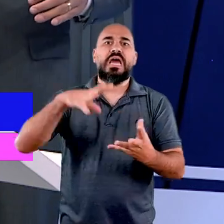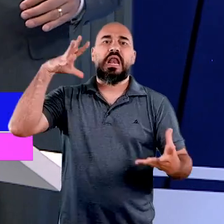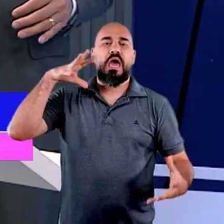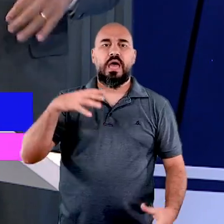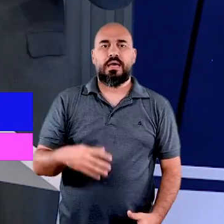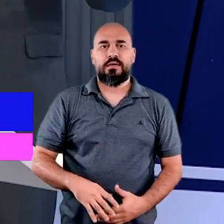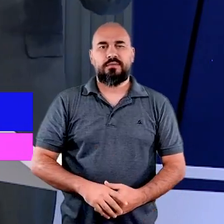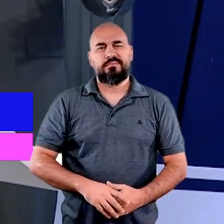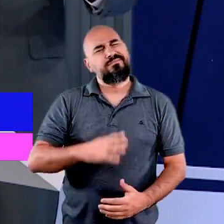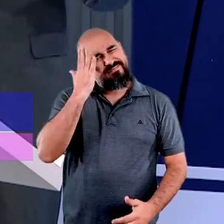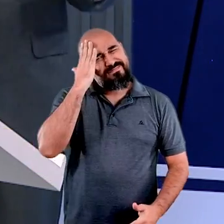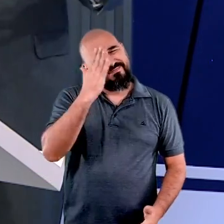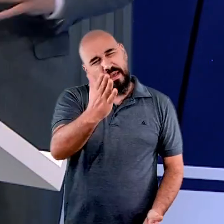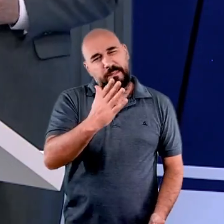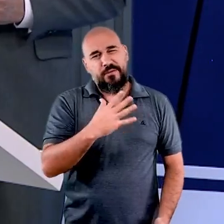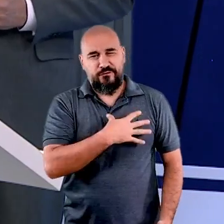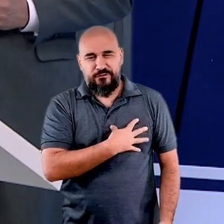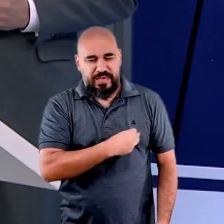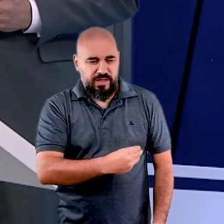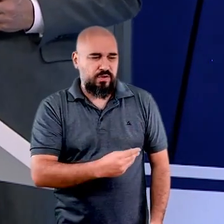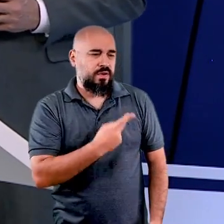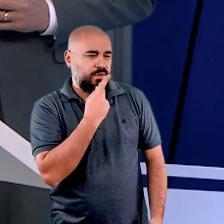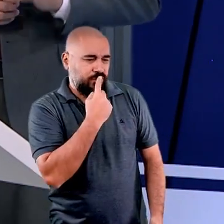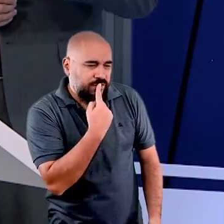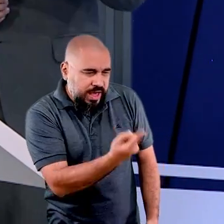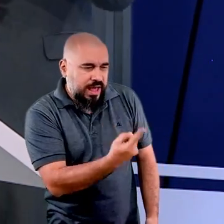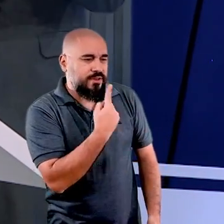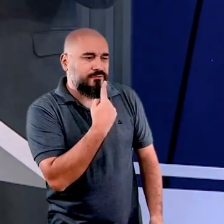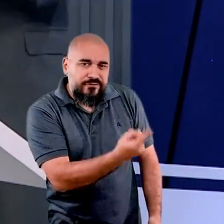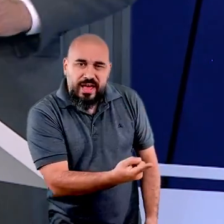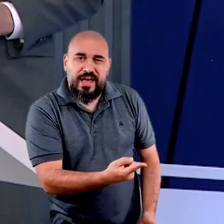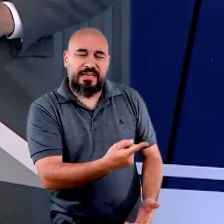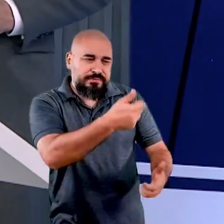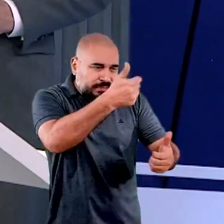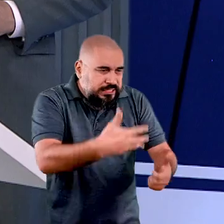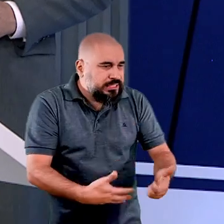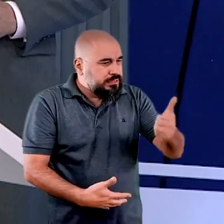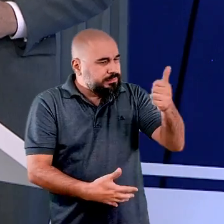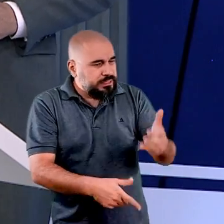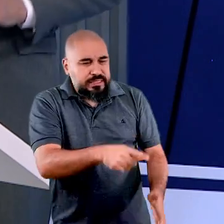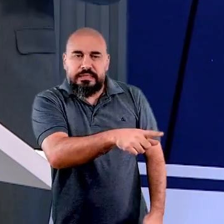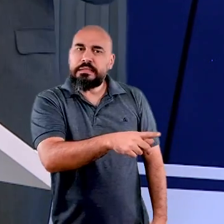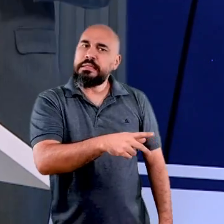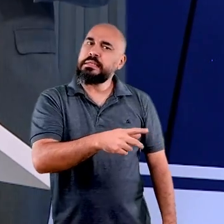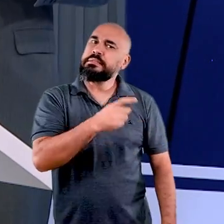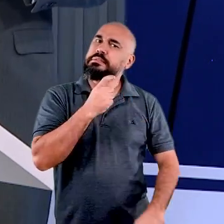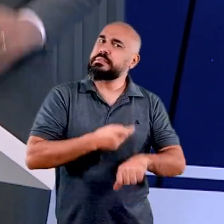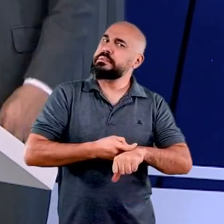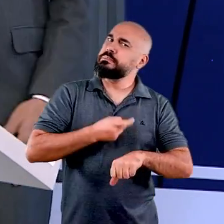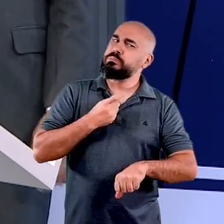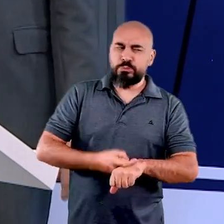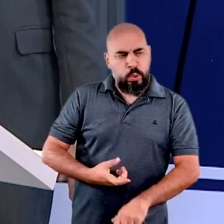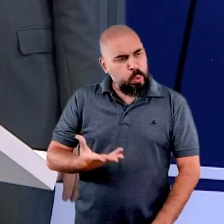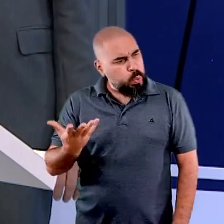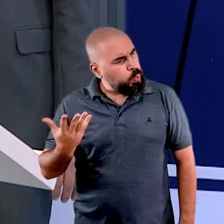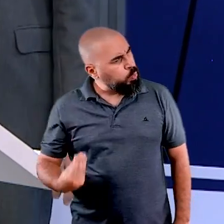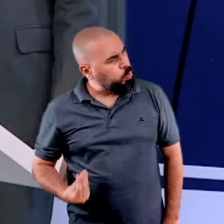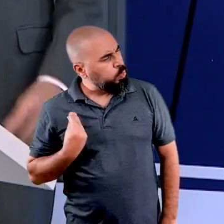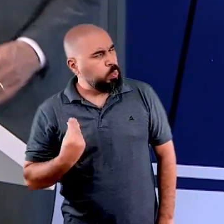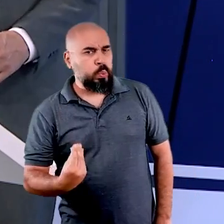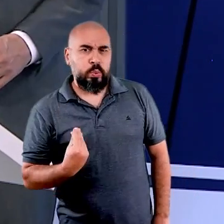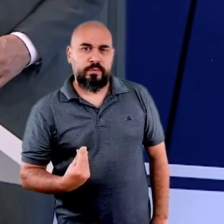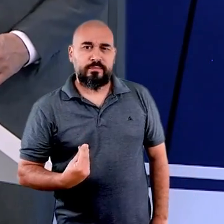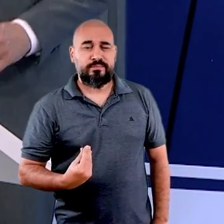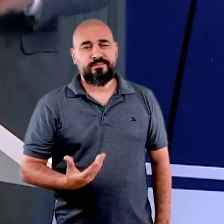Fala com o filho, fala com a filha e nada acontece. Mas quando Deus fala alguma coisa, sempre acontece.